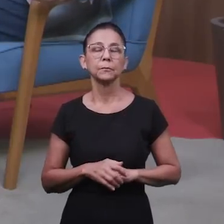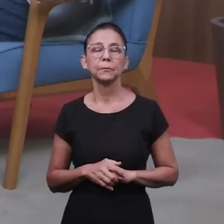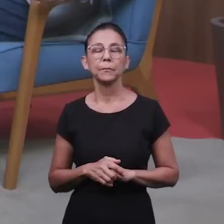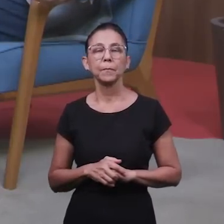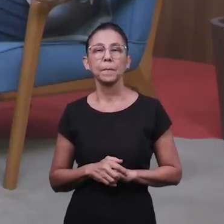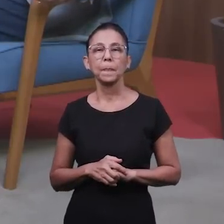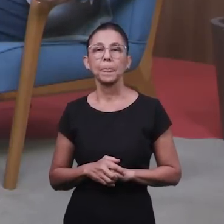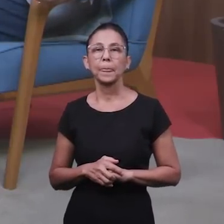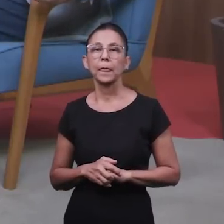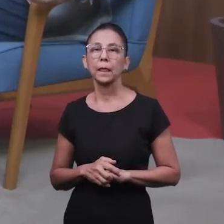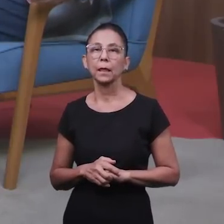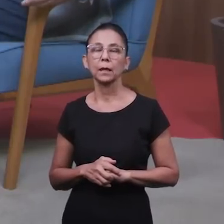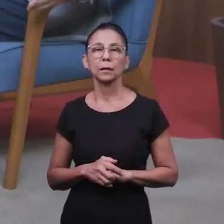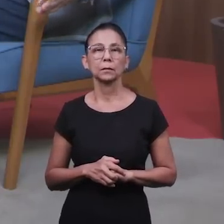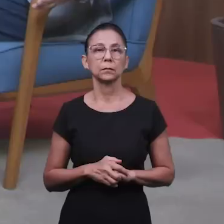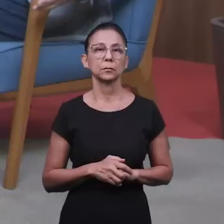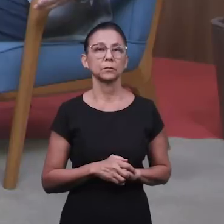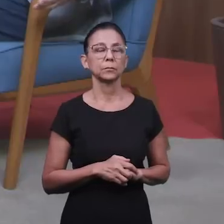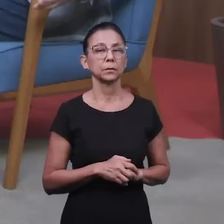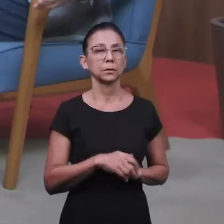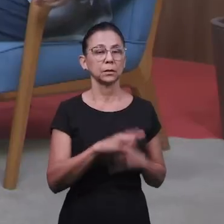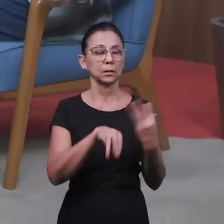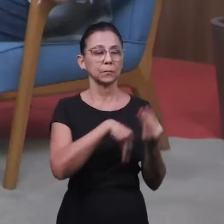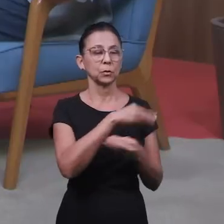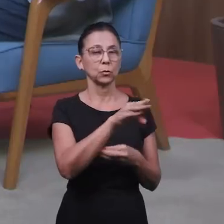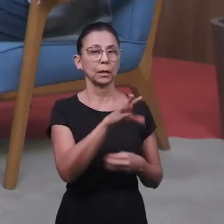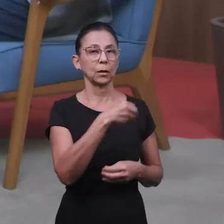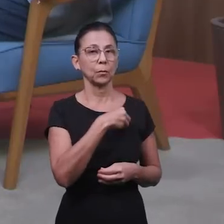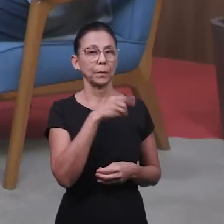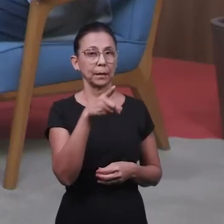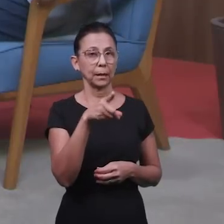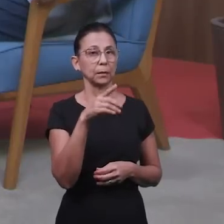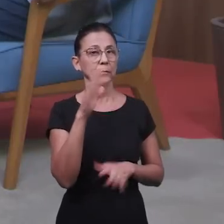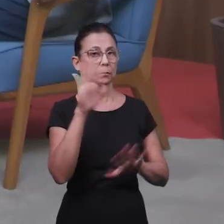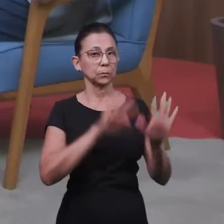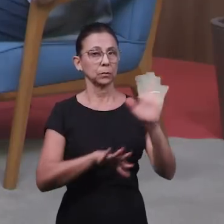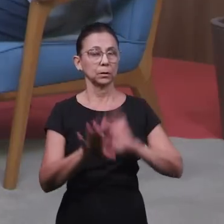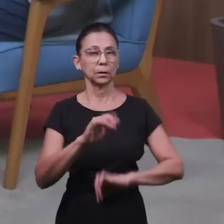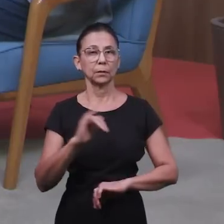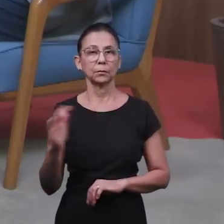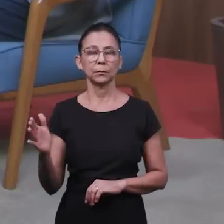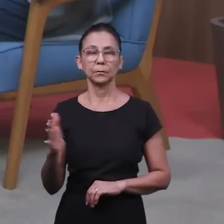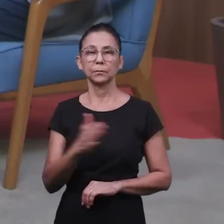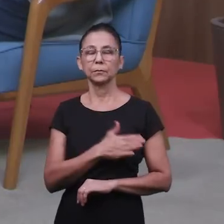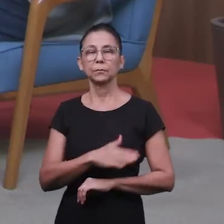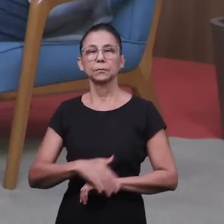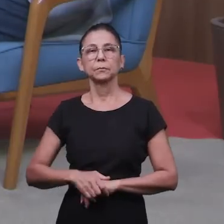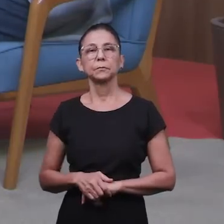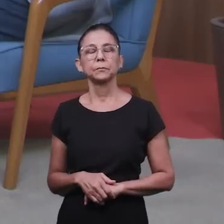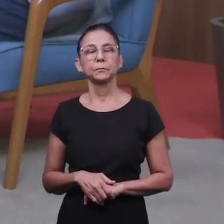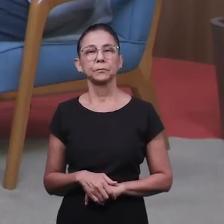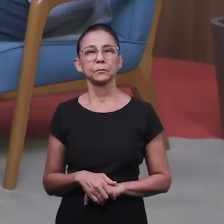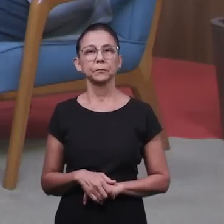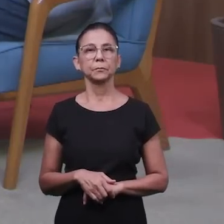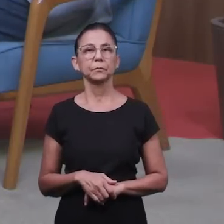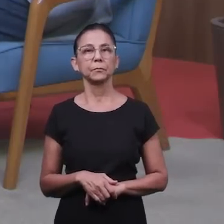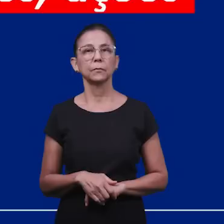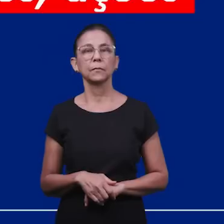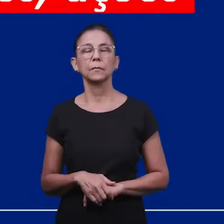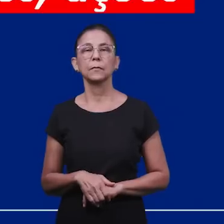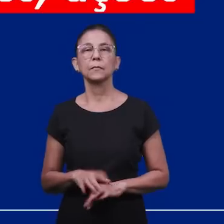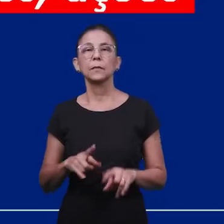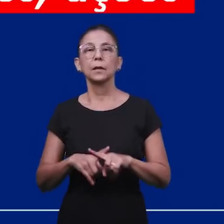do mal no sentido de afetar através do pecado. Eu vou ler também Efésios 5, capítulo 5, versos 3 e 4, diz